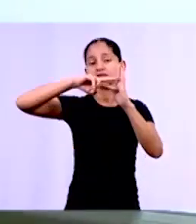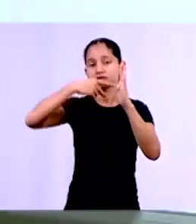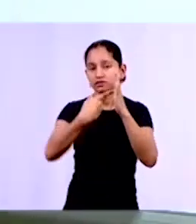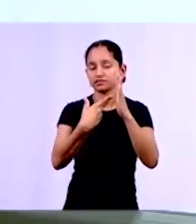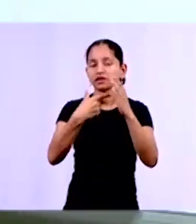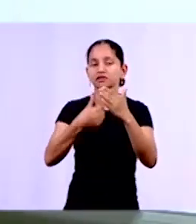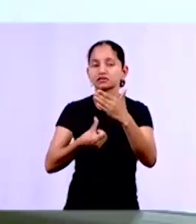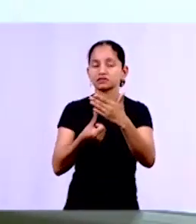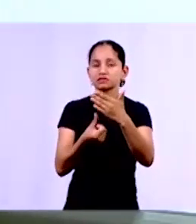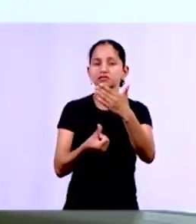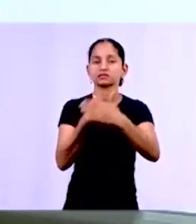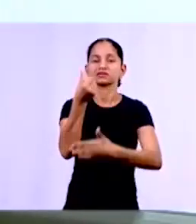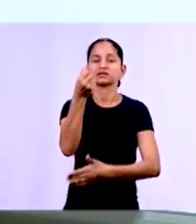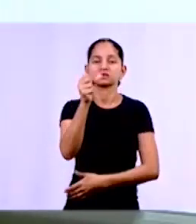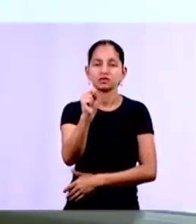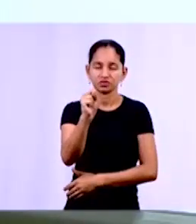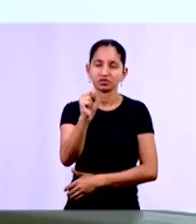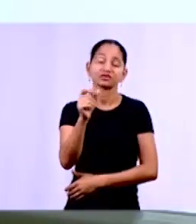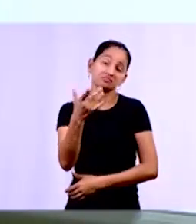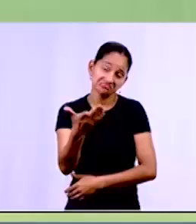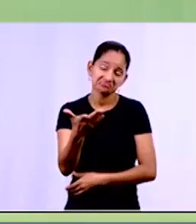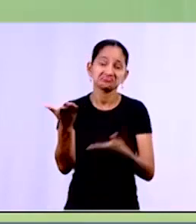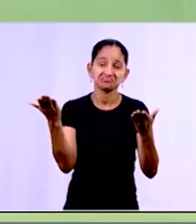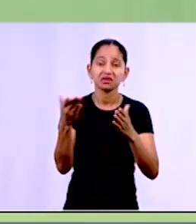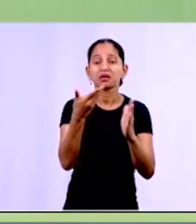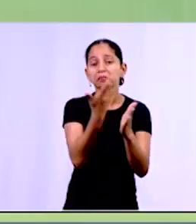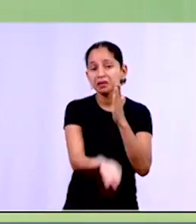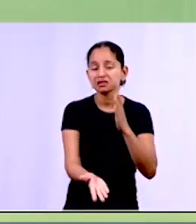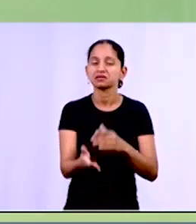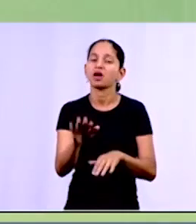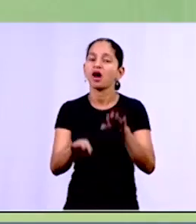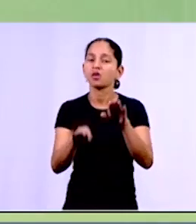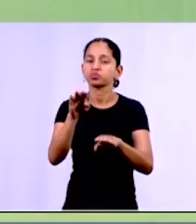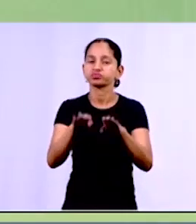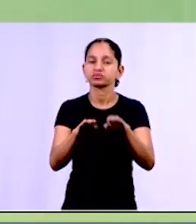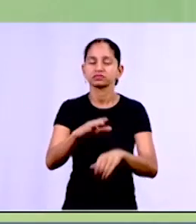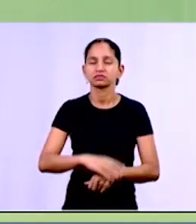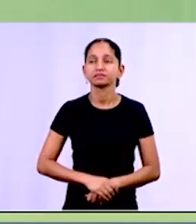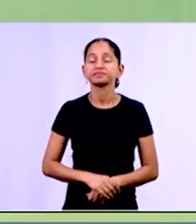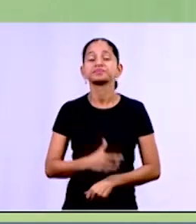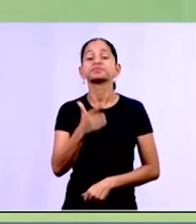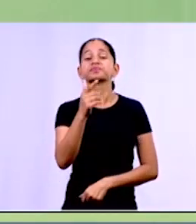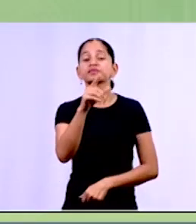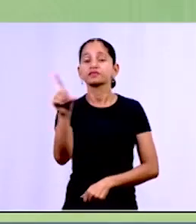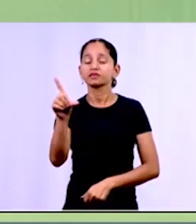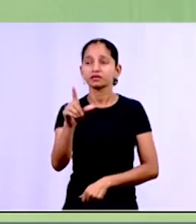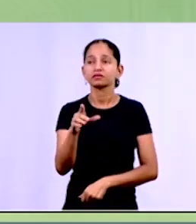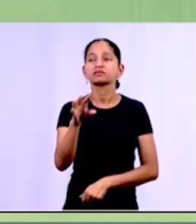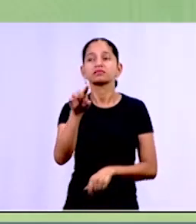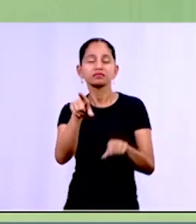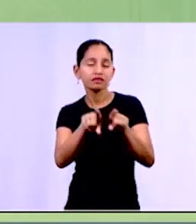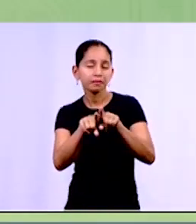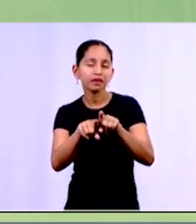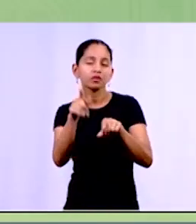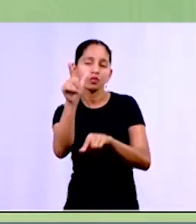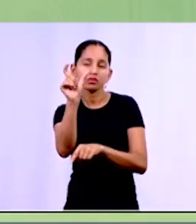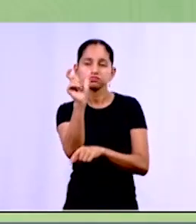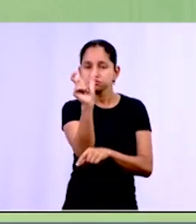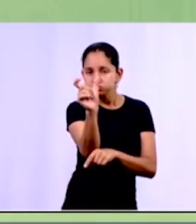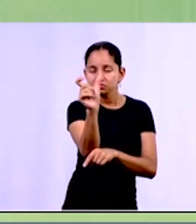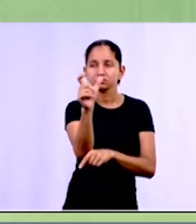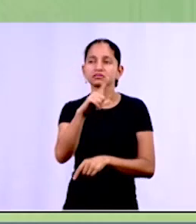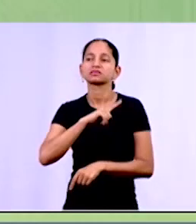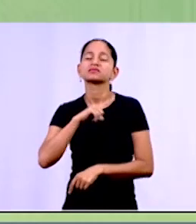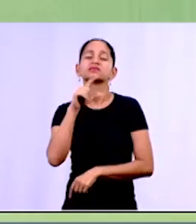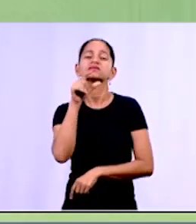caiu umas 10 posições fácil aí, né? Outro que está entre os 100 mais é o Tupã, que